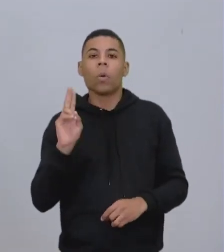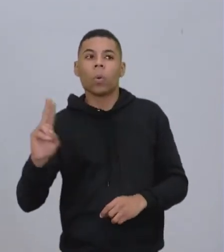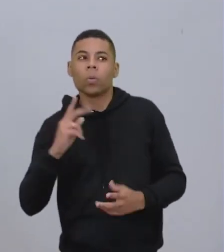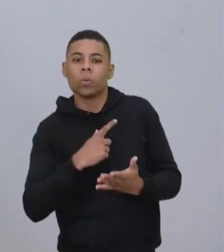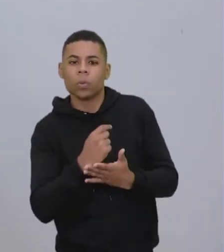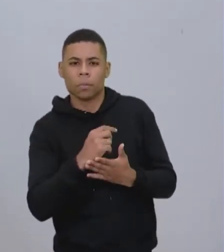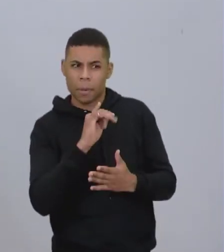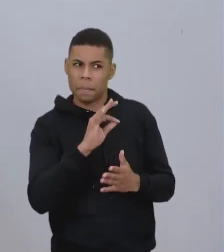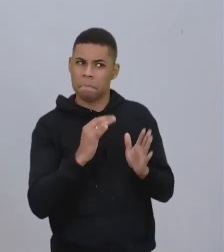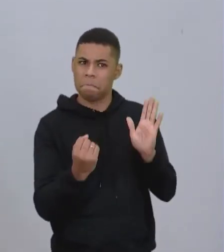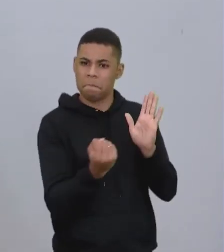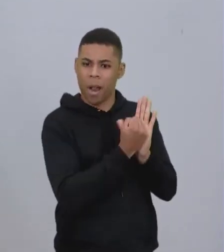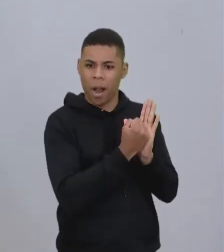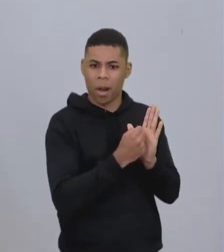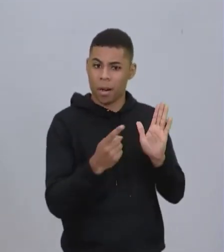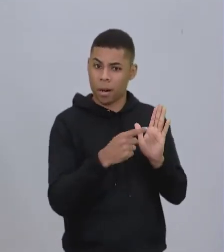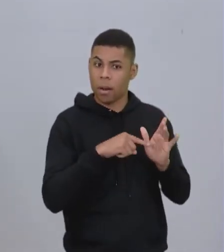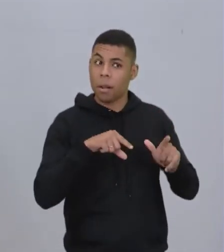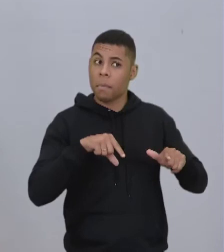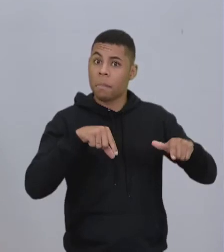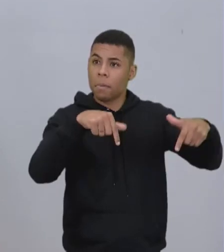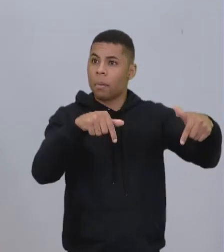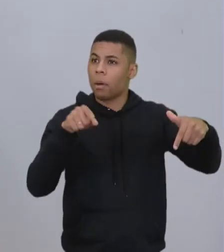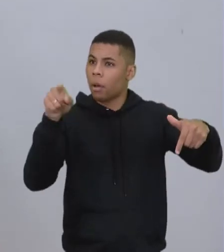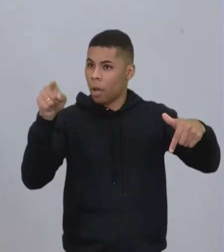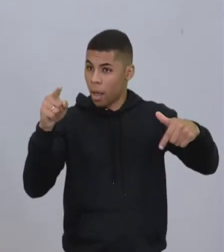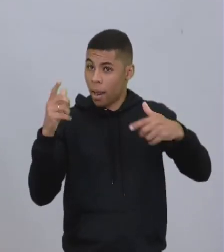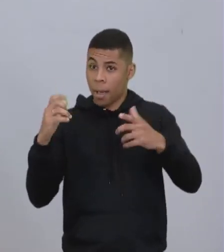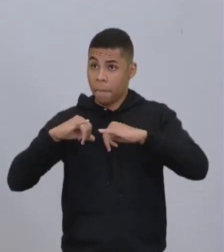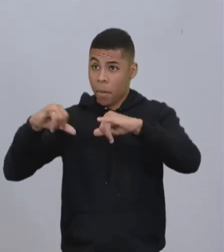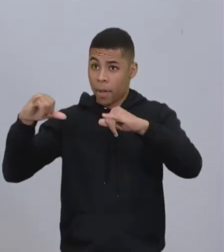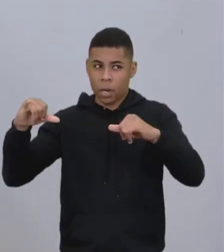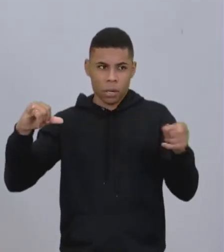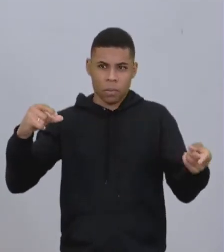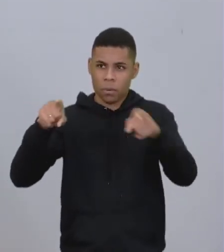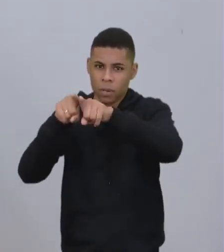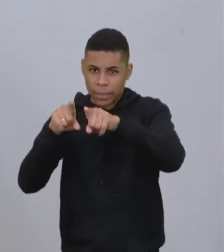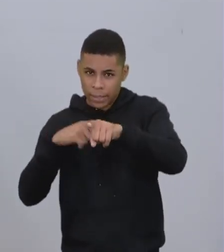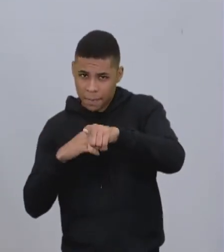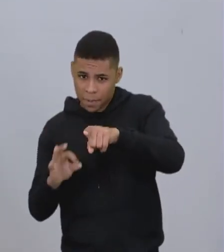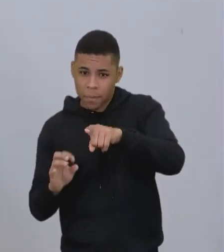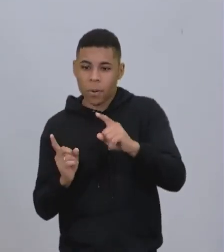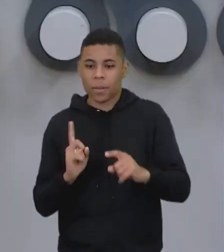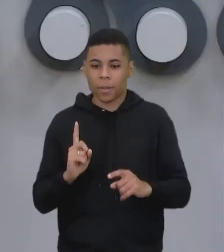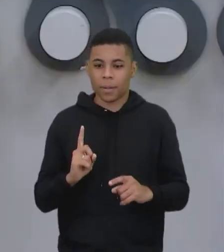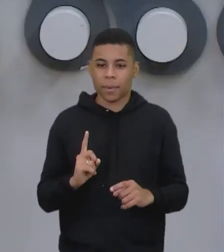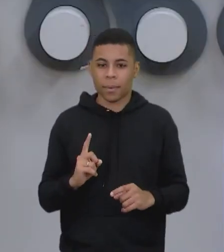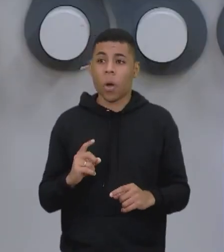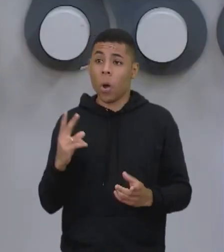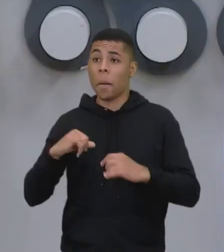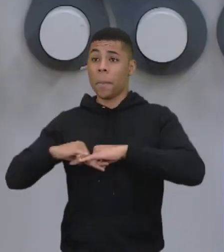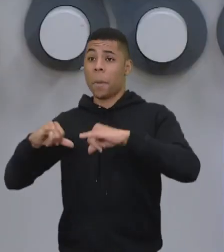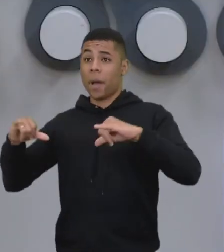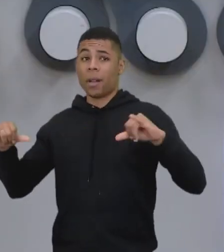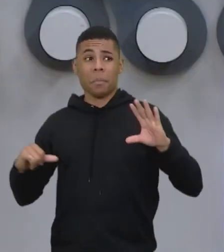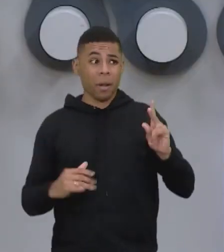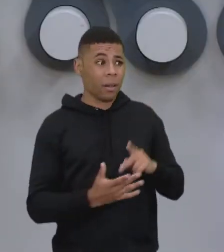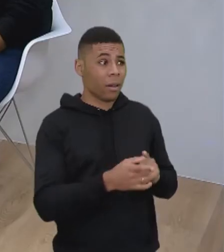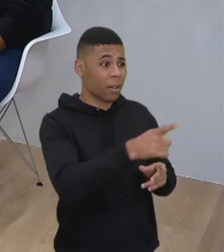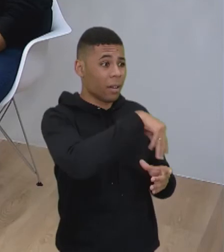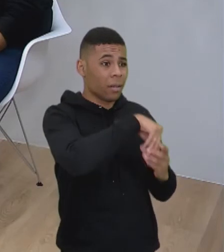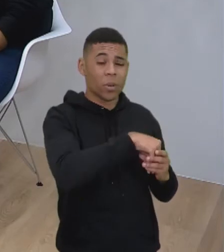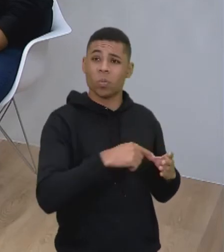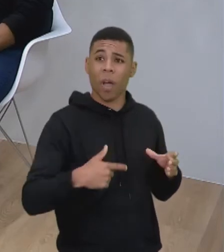as marcas que realmente são engajadas com a representatividade ou aquelas que estão simplesmente vinculando ali alguma propaganda para